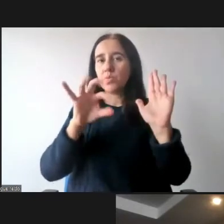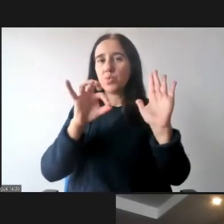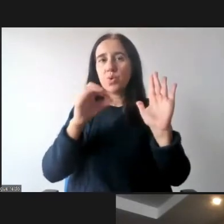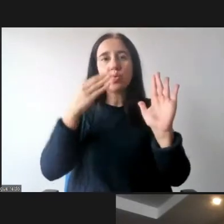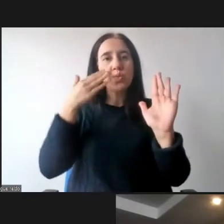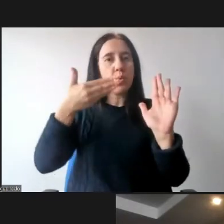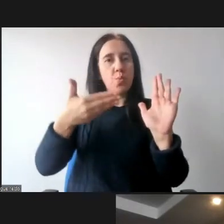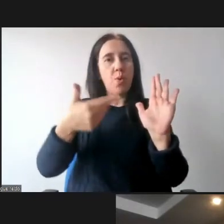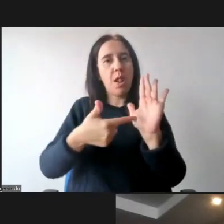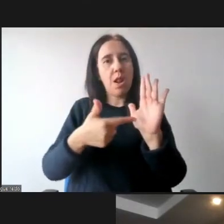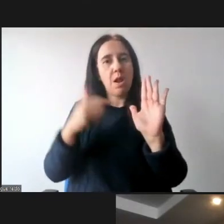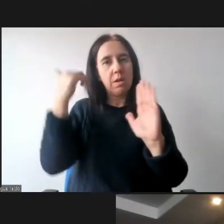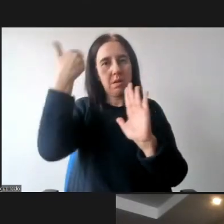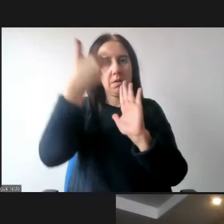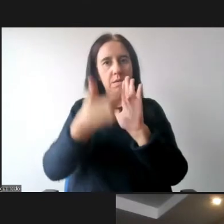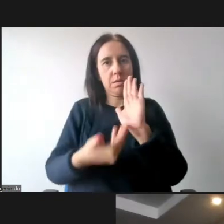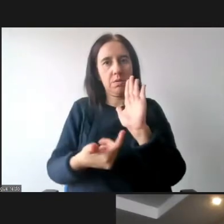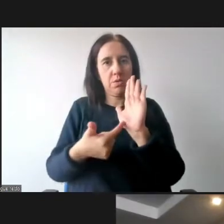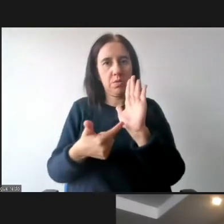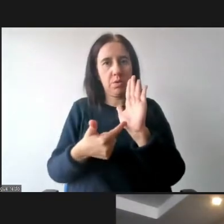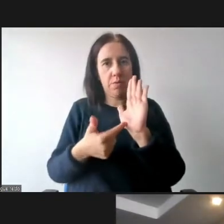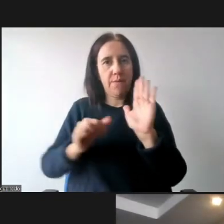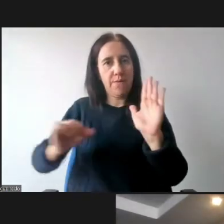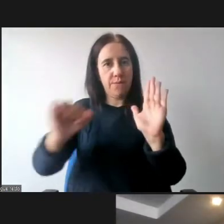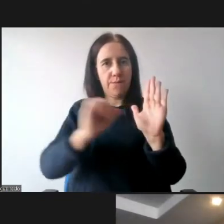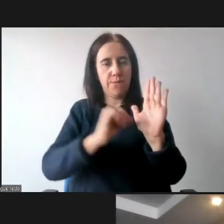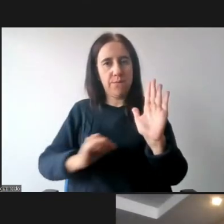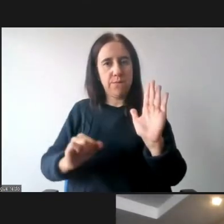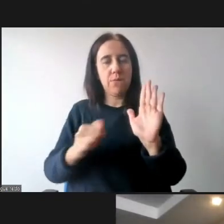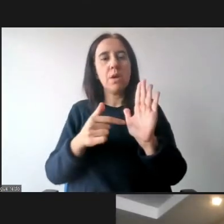da nossa Constituição, e tem esta